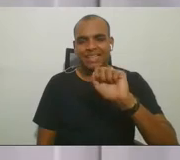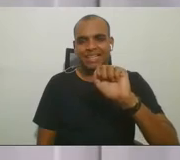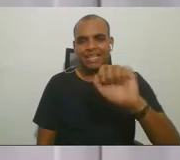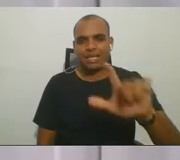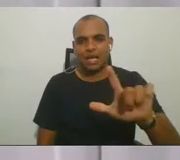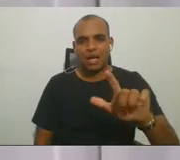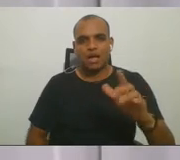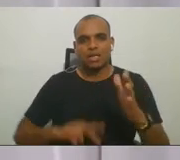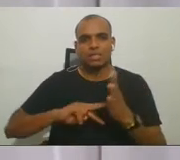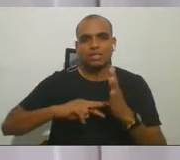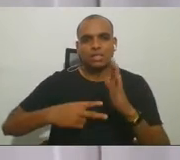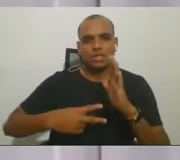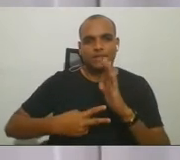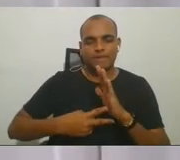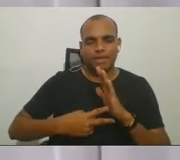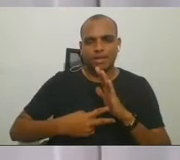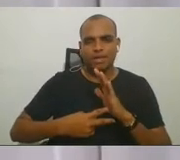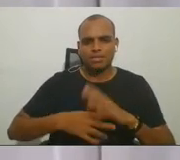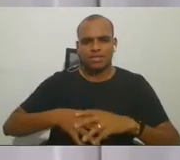enorme